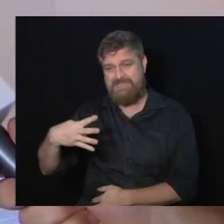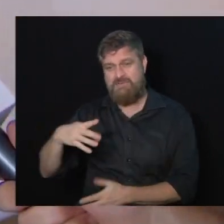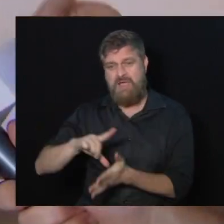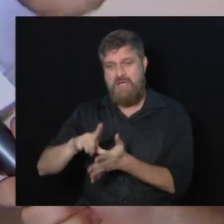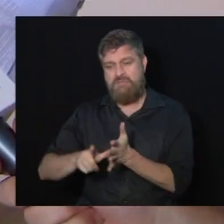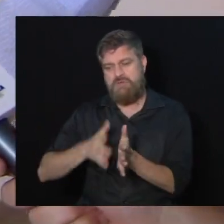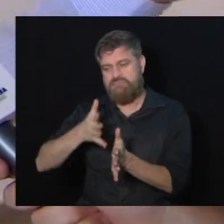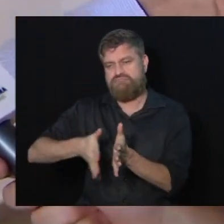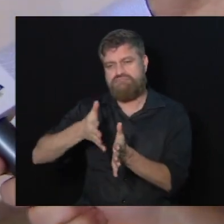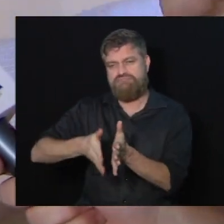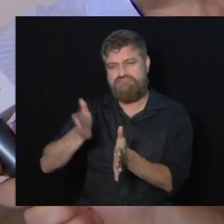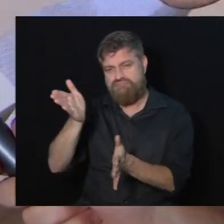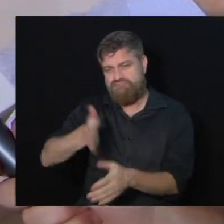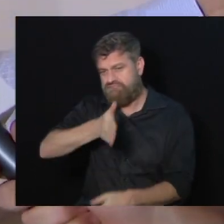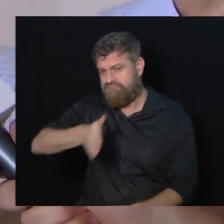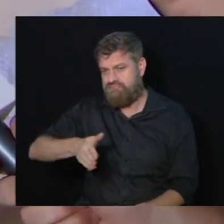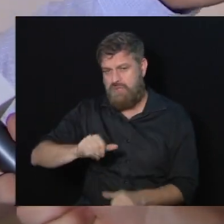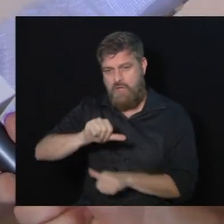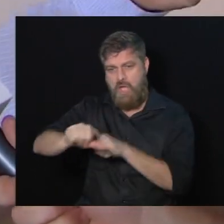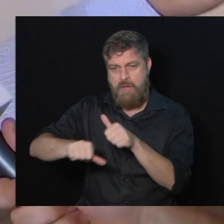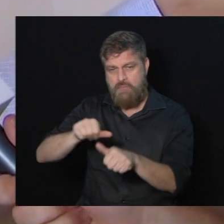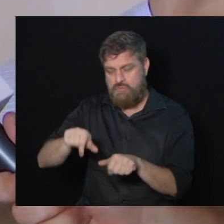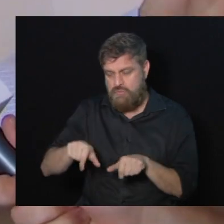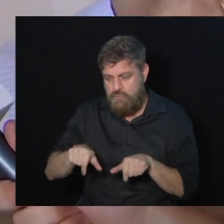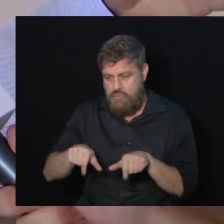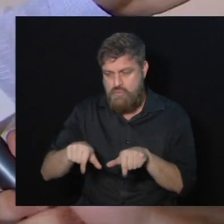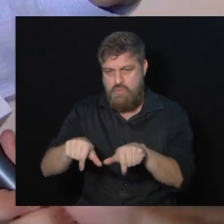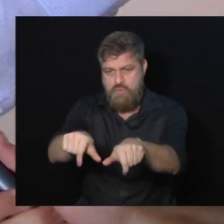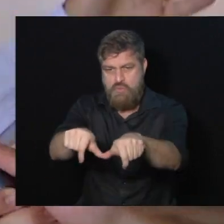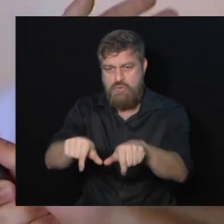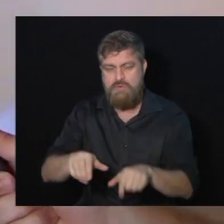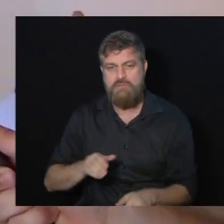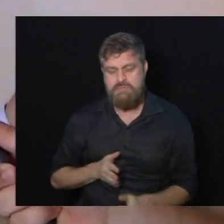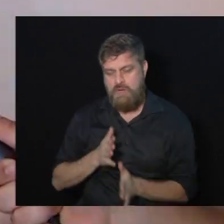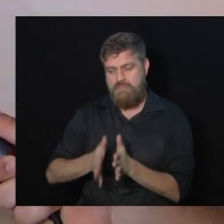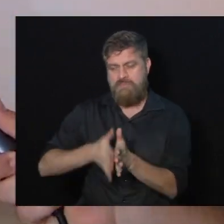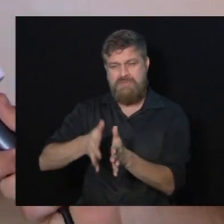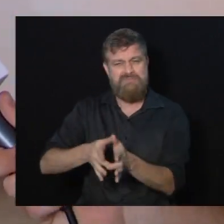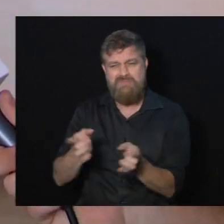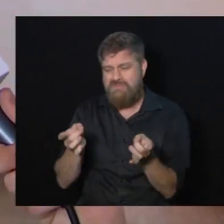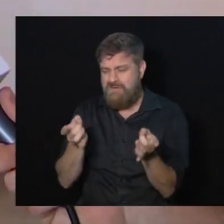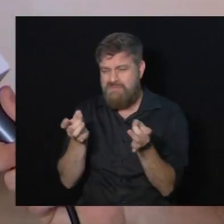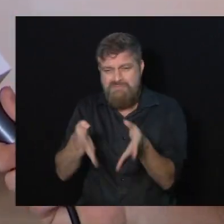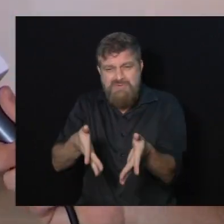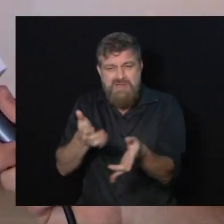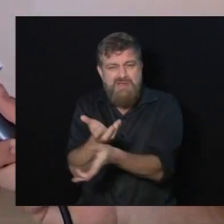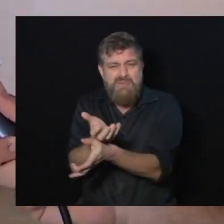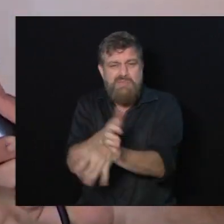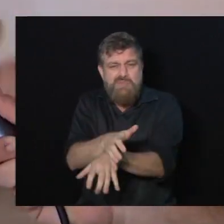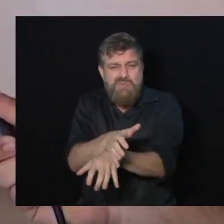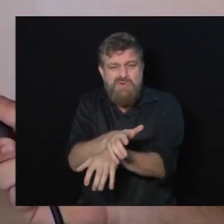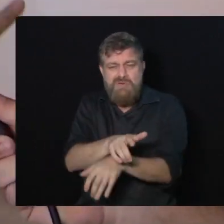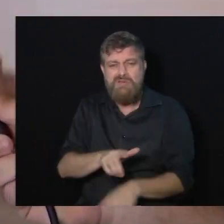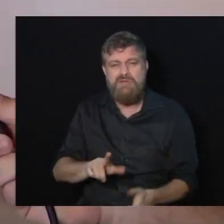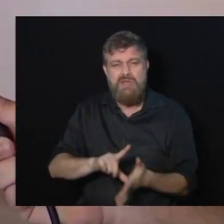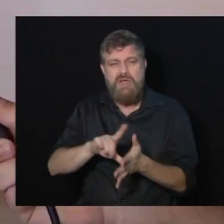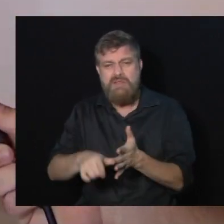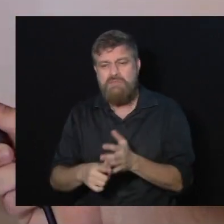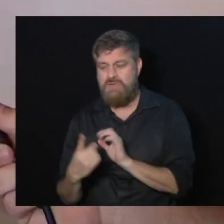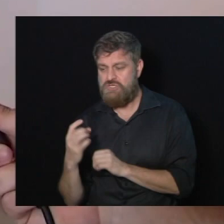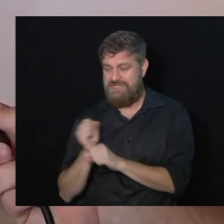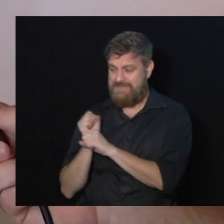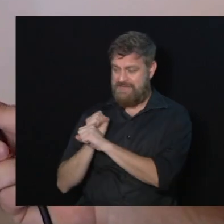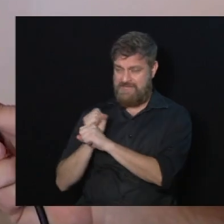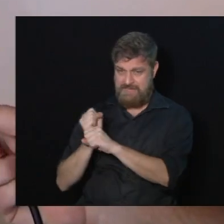ferrovia, virou FEPASA, a FEPASA tinha fechado, ficou abandonada e depois de aproximadamente 10